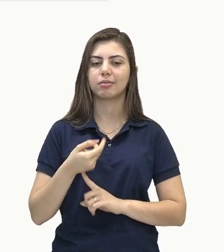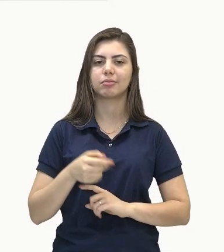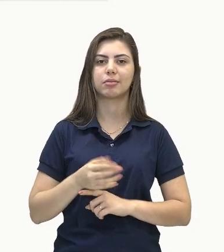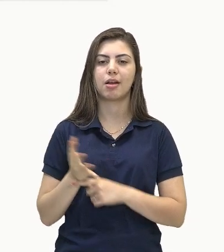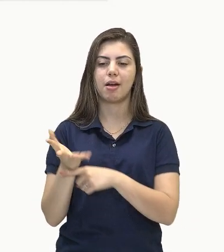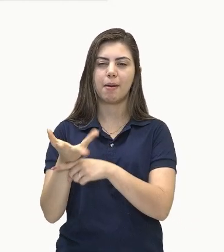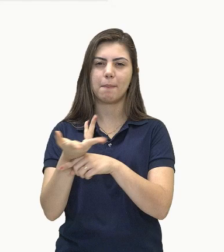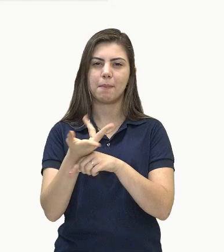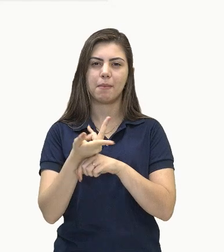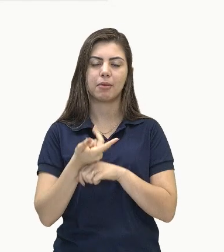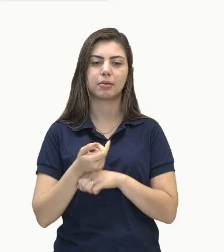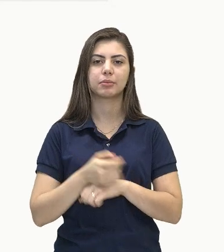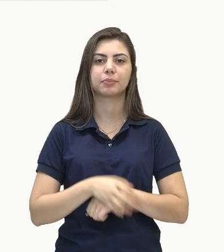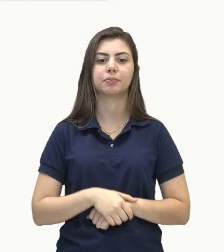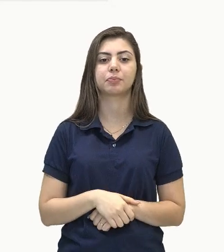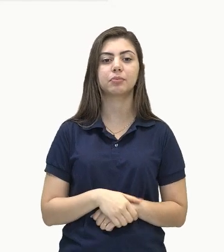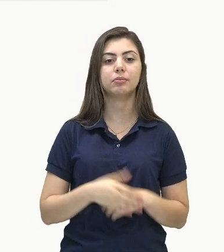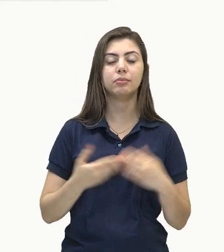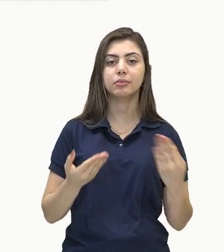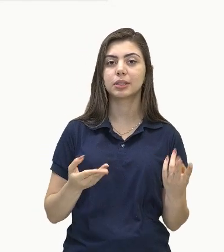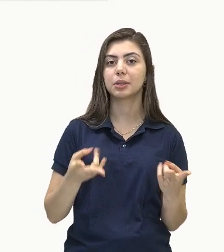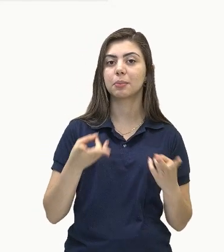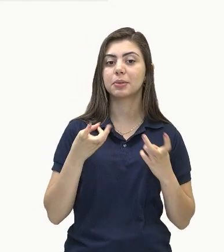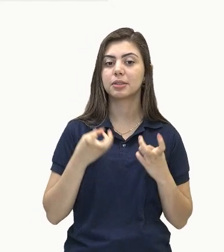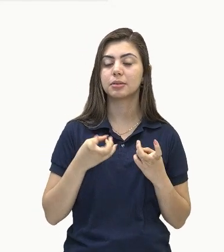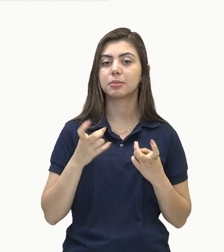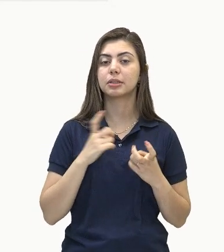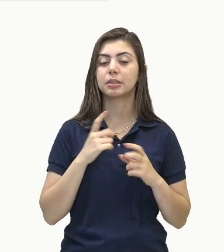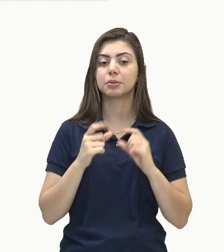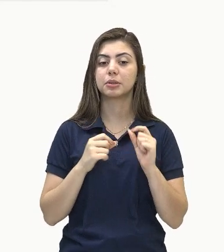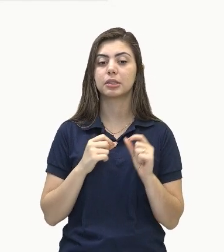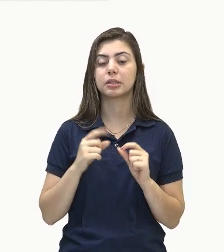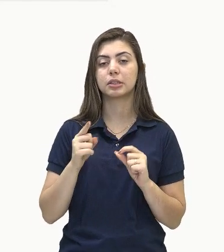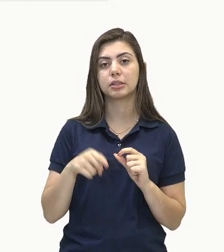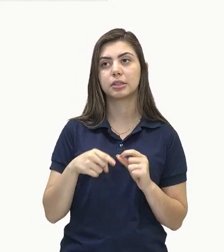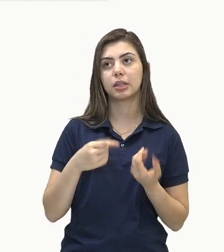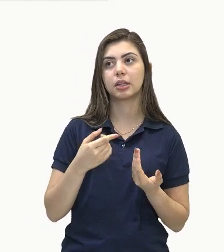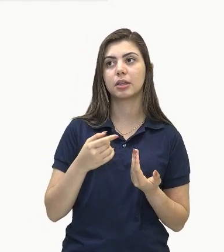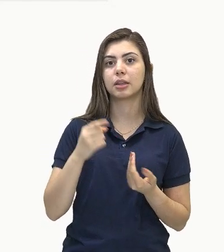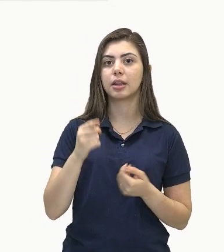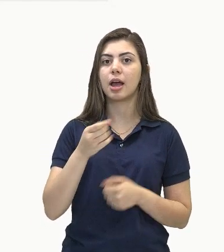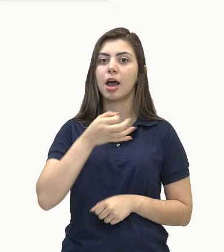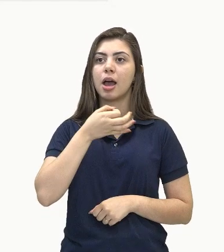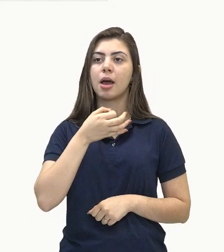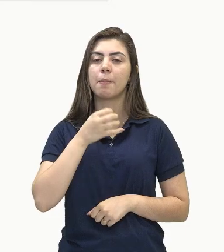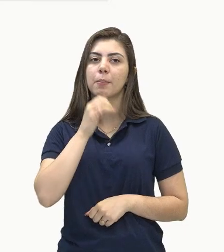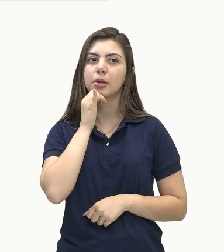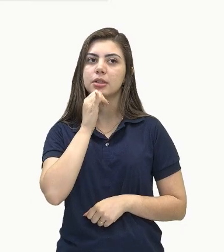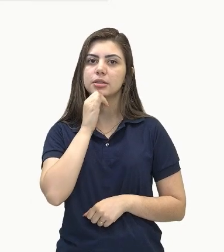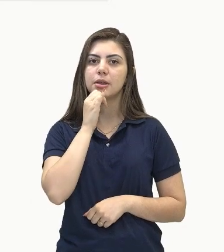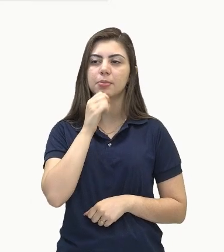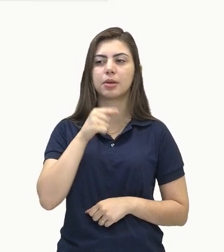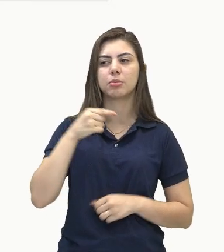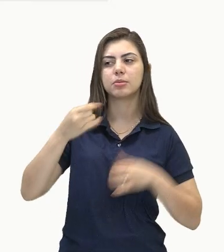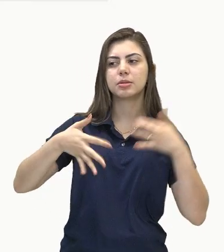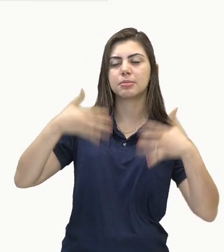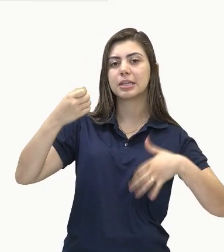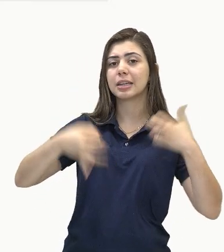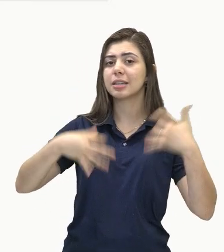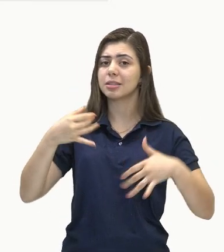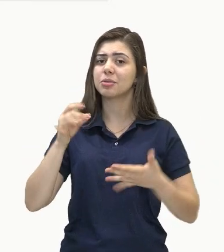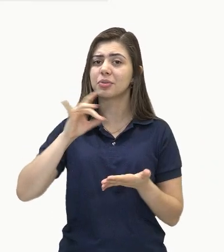vai trazer esses argumentos racionais. E também você pode convencer